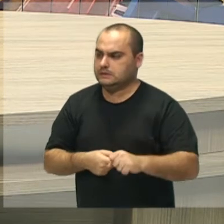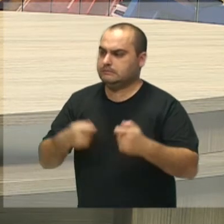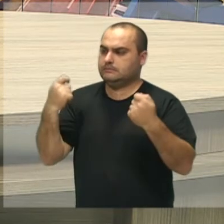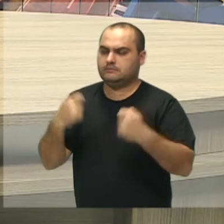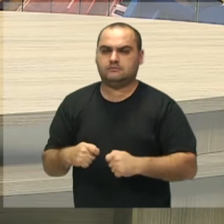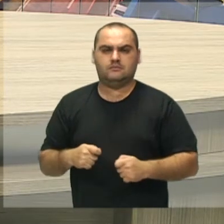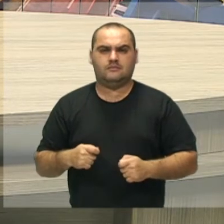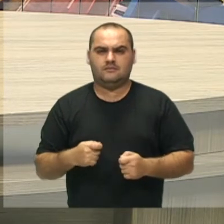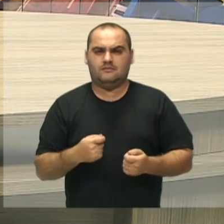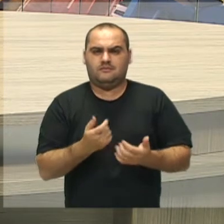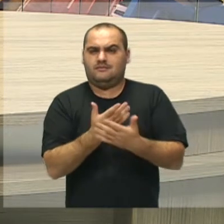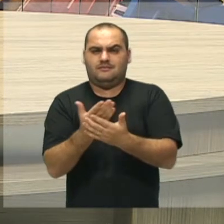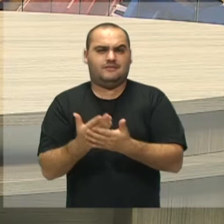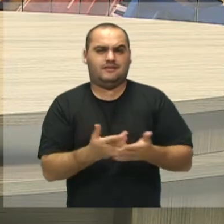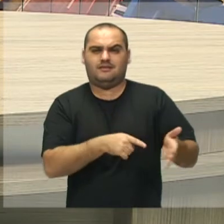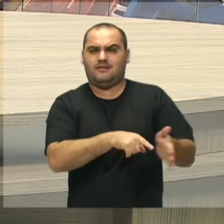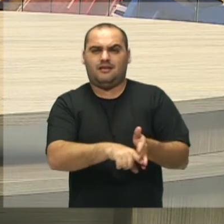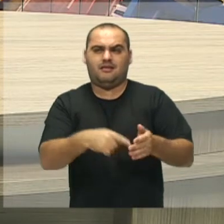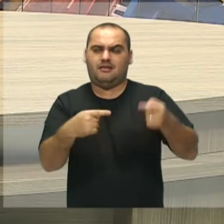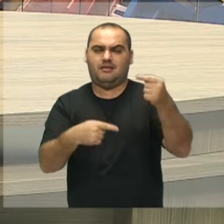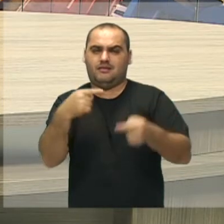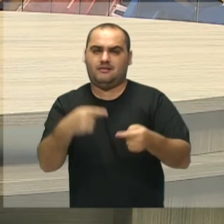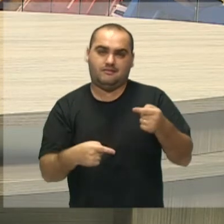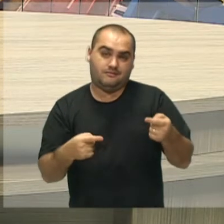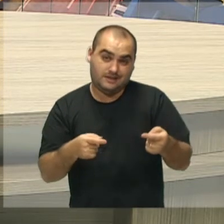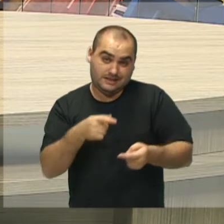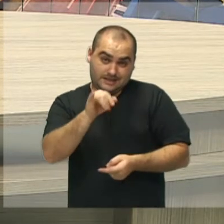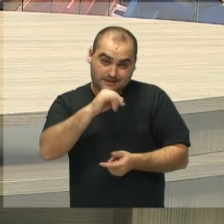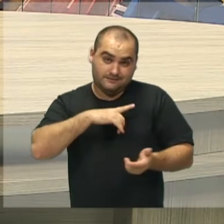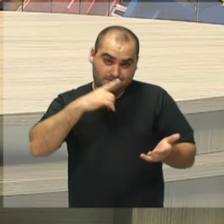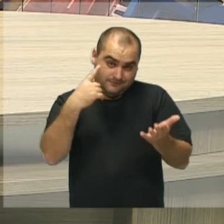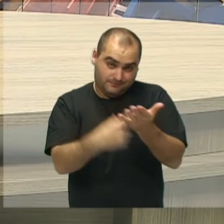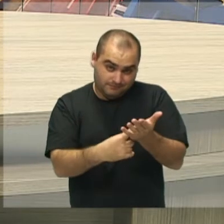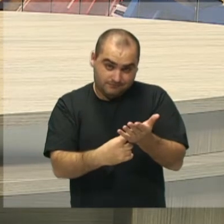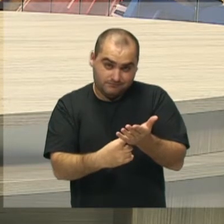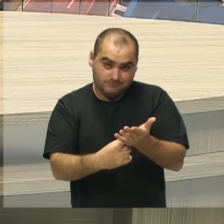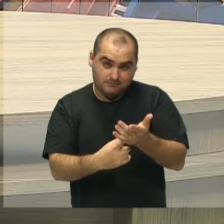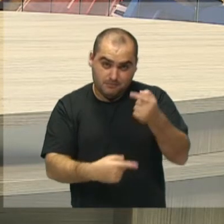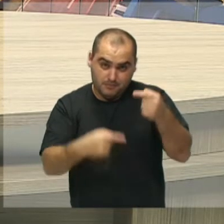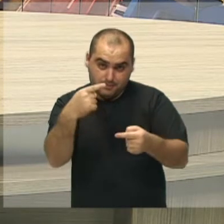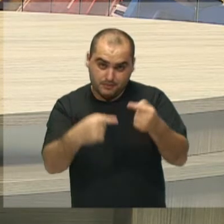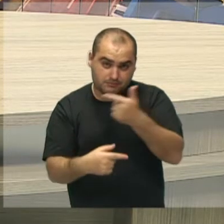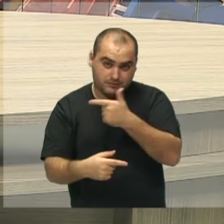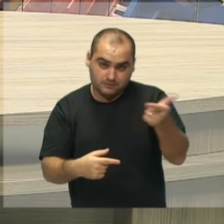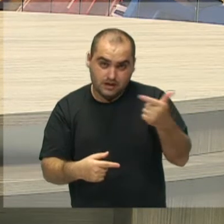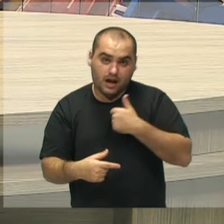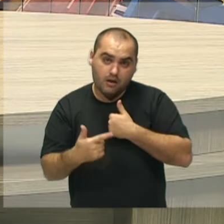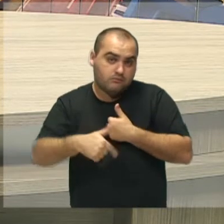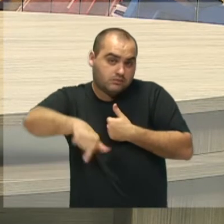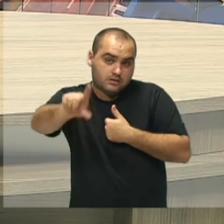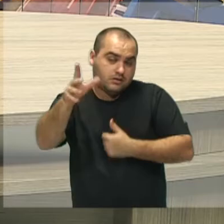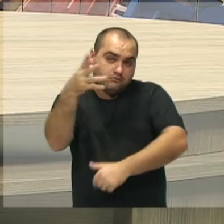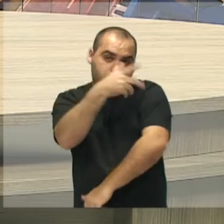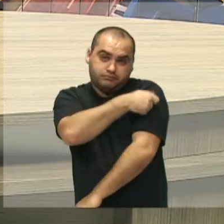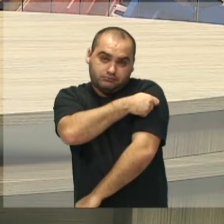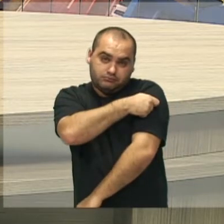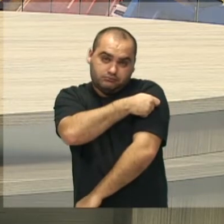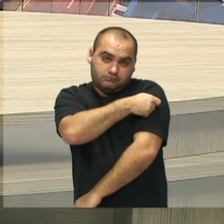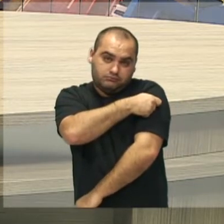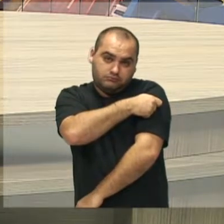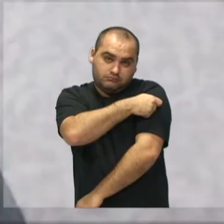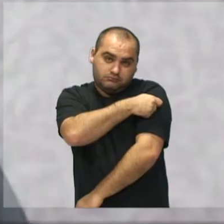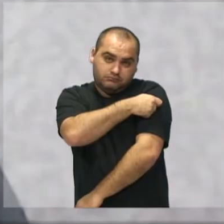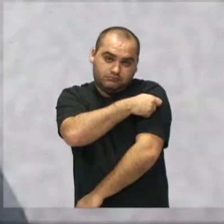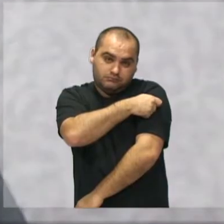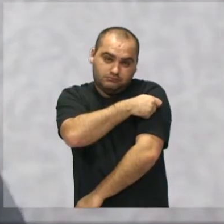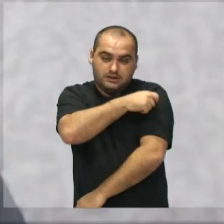debate espúrio. Se nós tivéssemos, de fato, compromisso com o outro, esse debate não apareceria. Simplesmente eu iria me vacinar. É em nome do outro que eu vou fazer